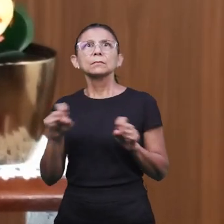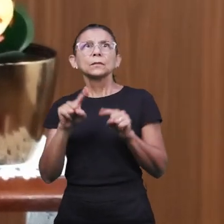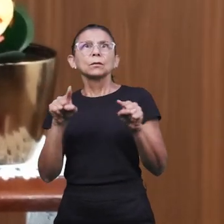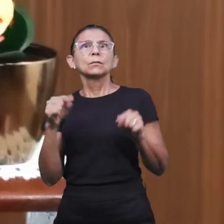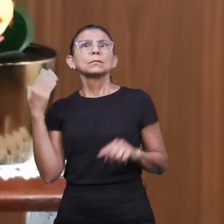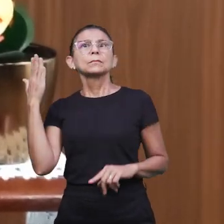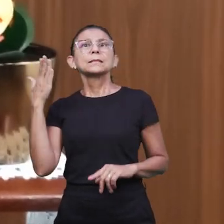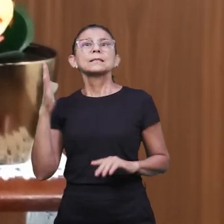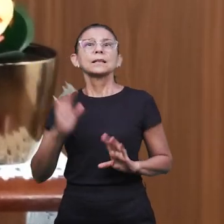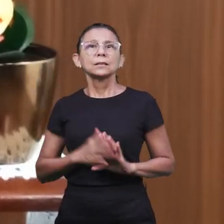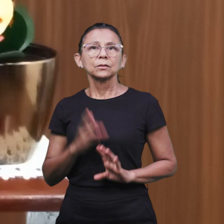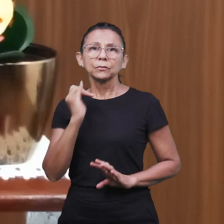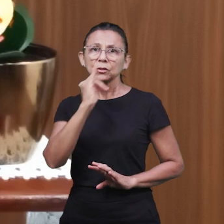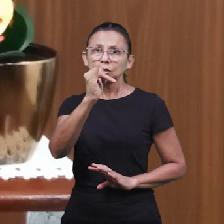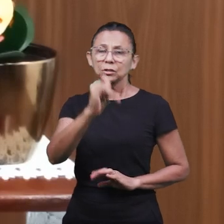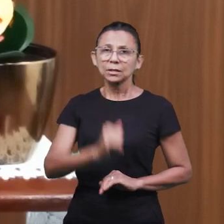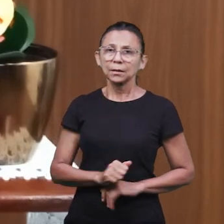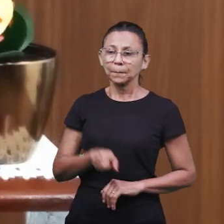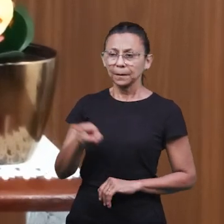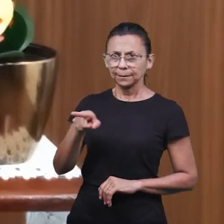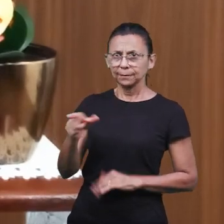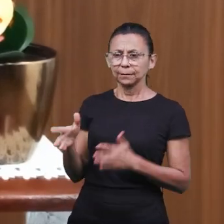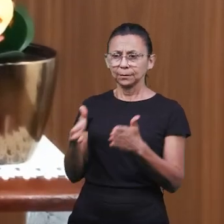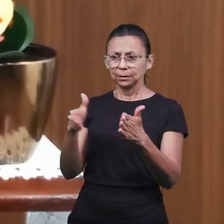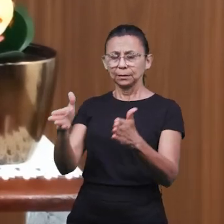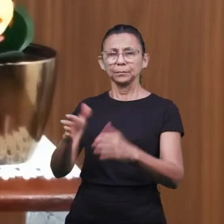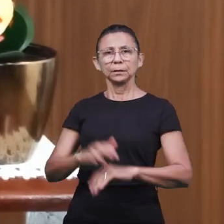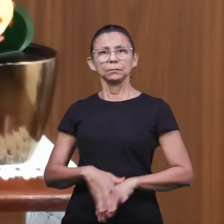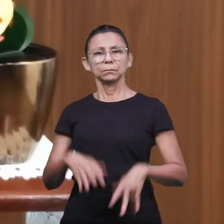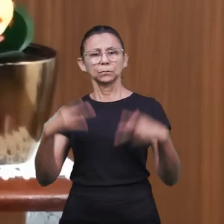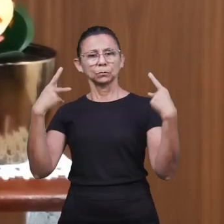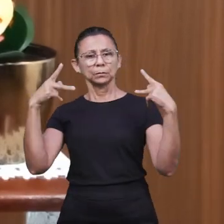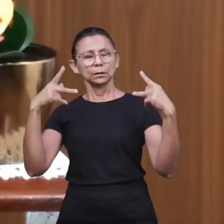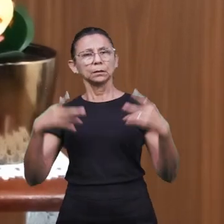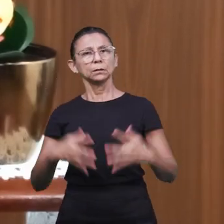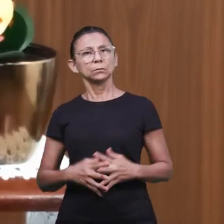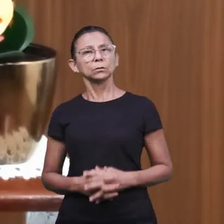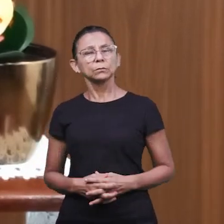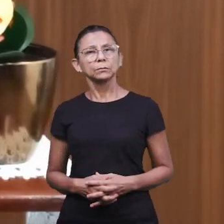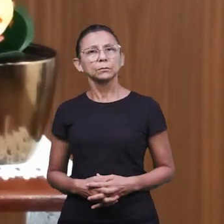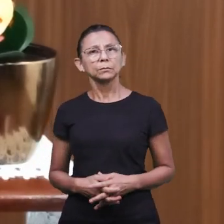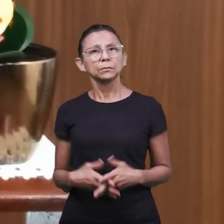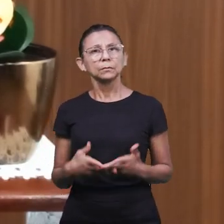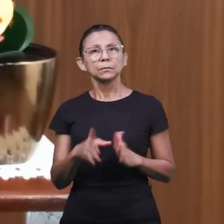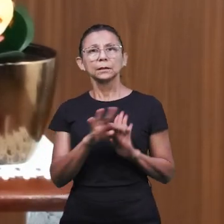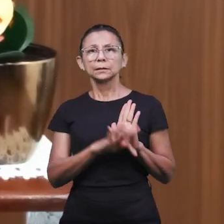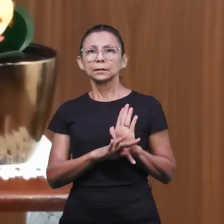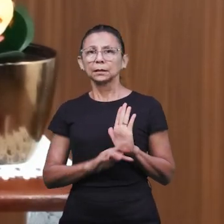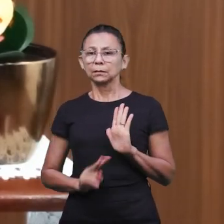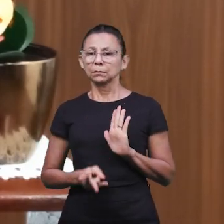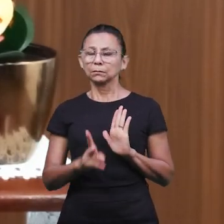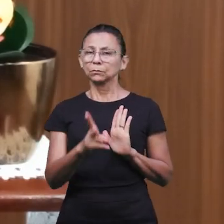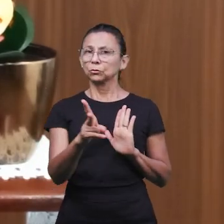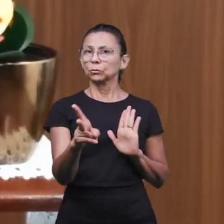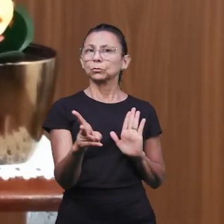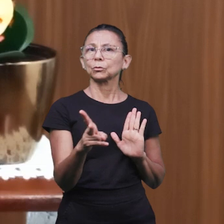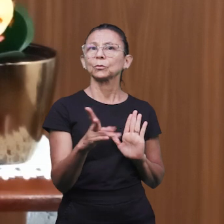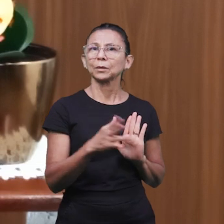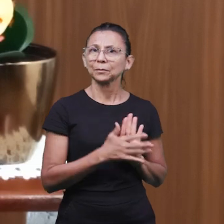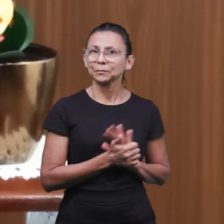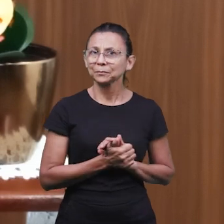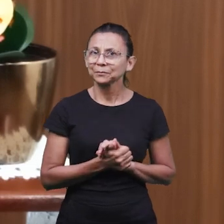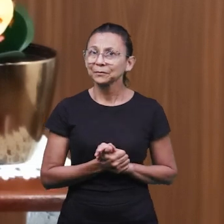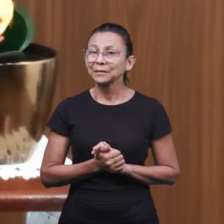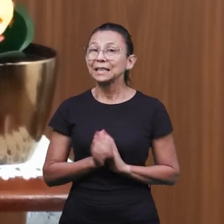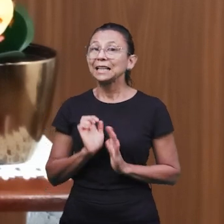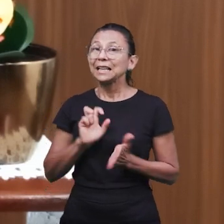A mensagem é a seguinte: este é o caminho, estão pregando. Mas esse texto tem uma continuidade: andai